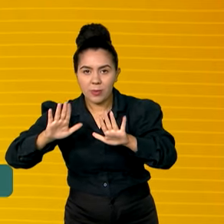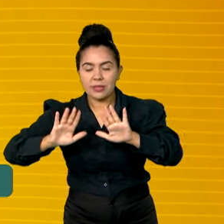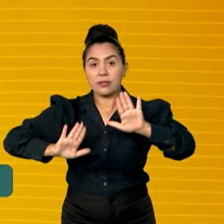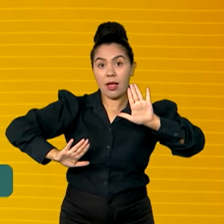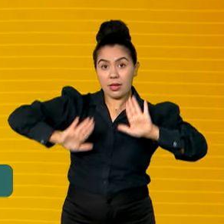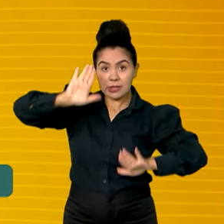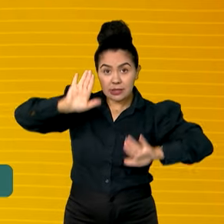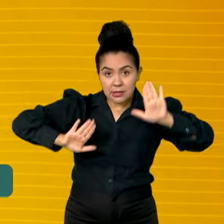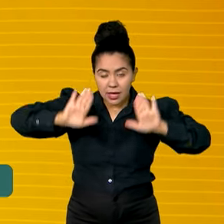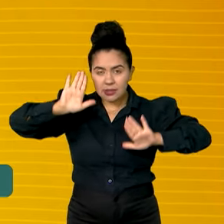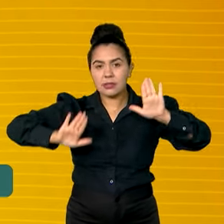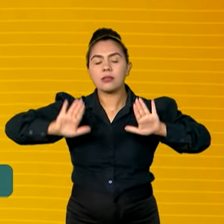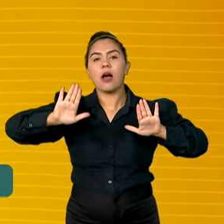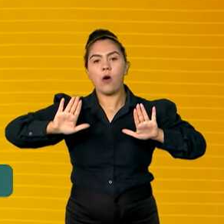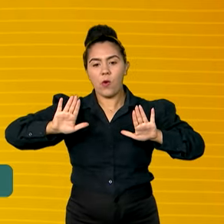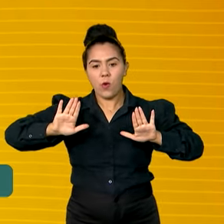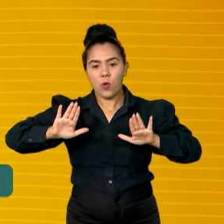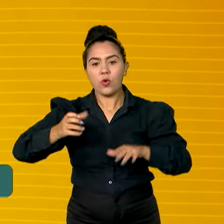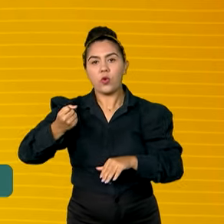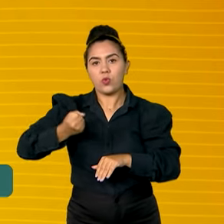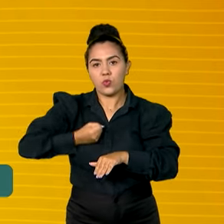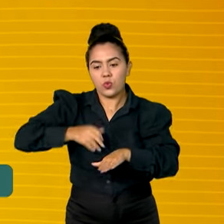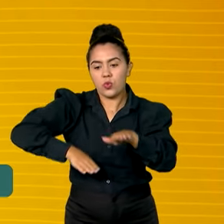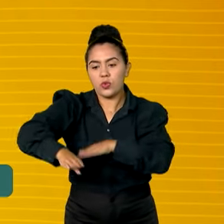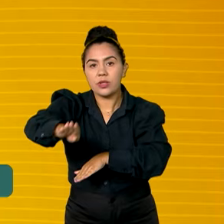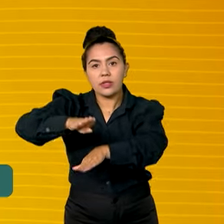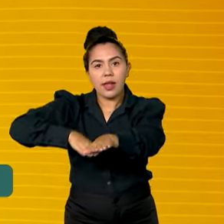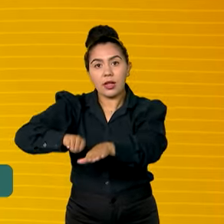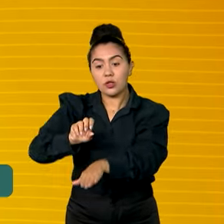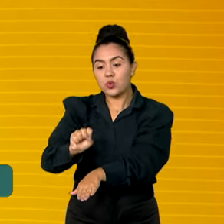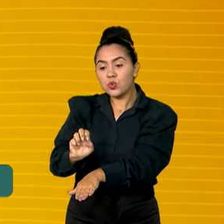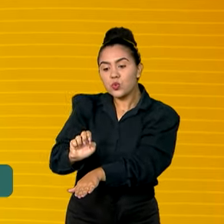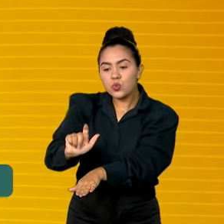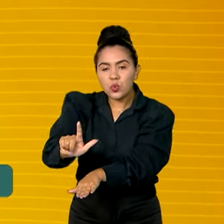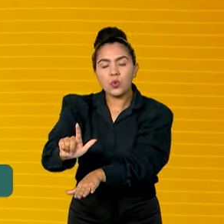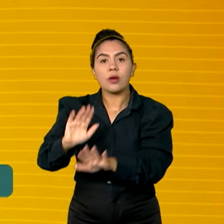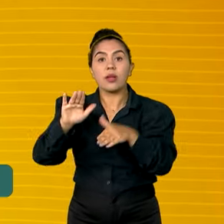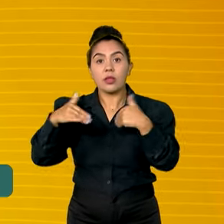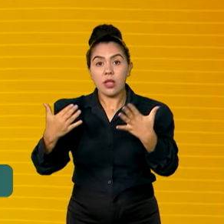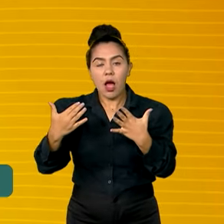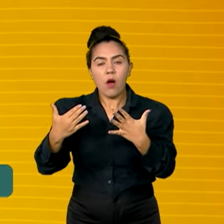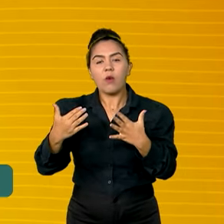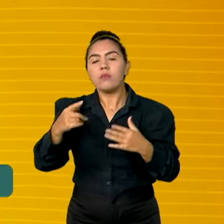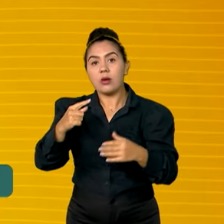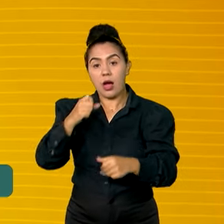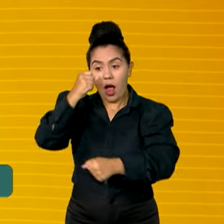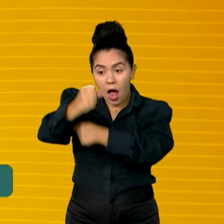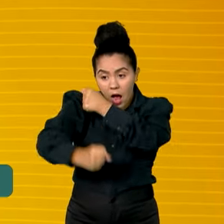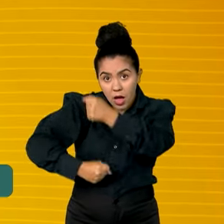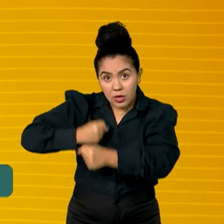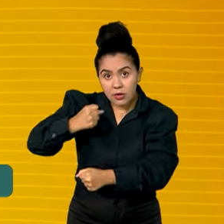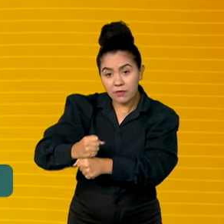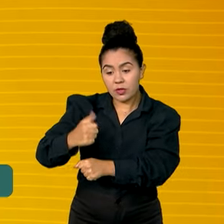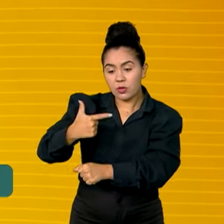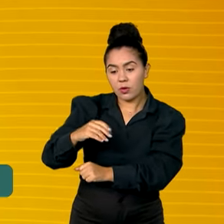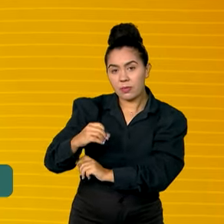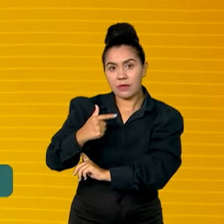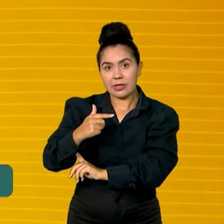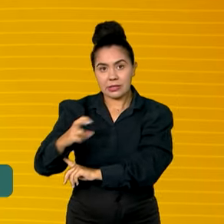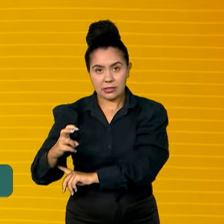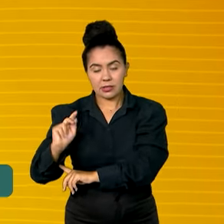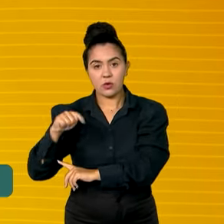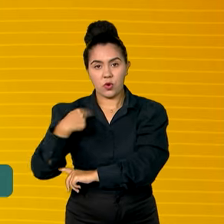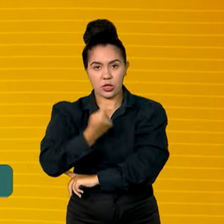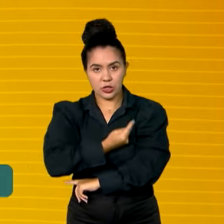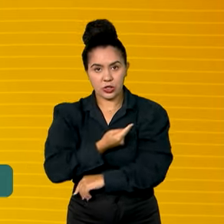2 e 3 do trecho sul. Então a ideia é no ano que vem, em 25, a gente está com os